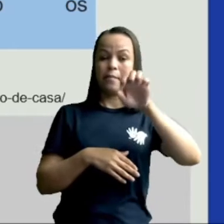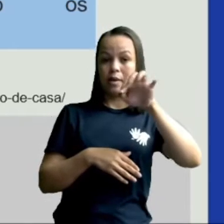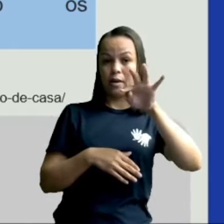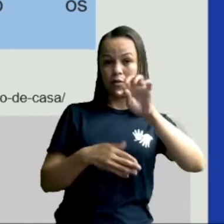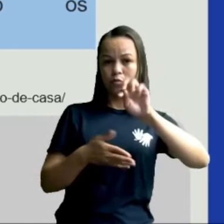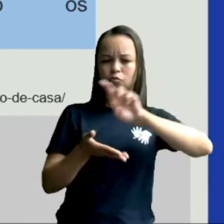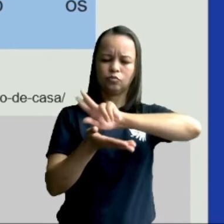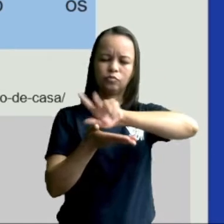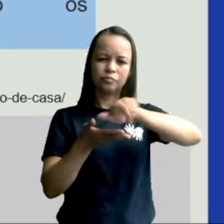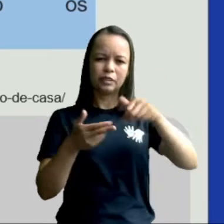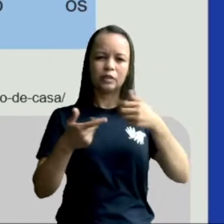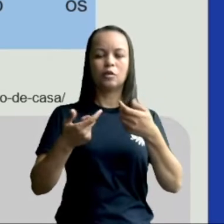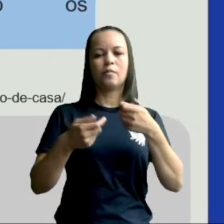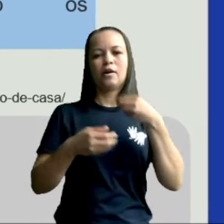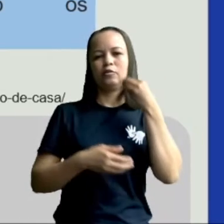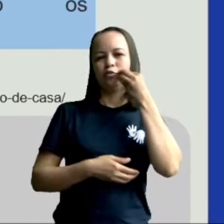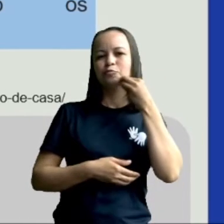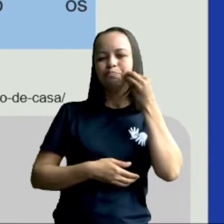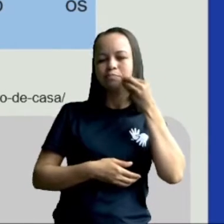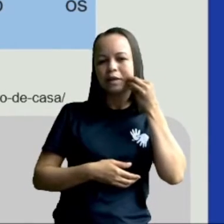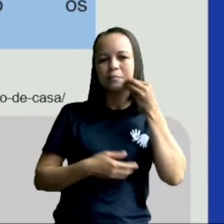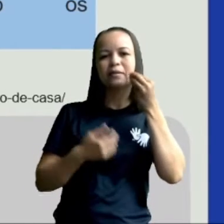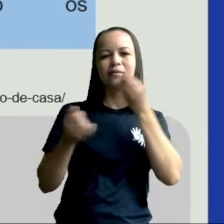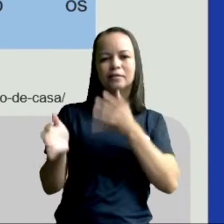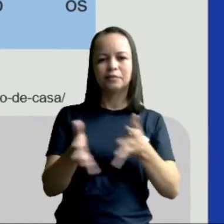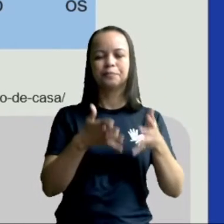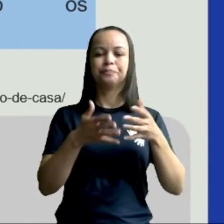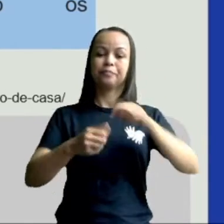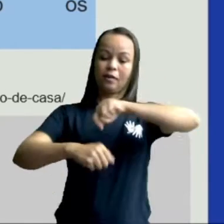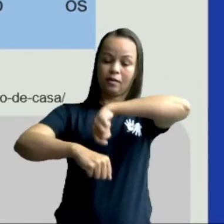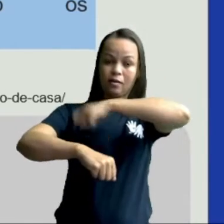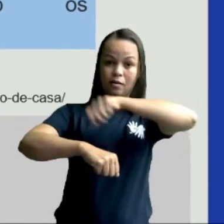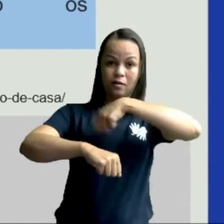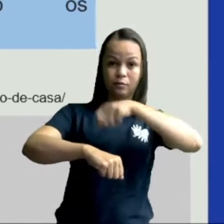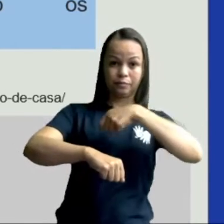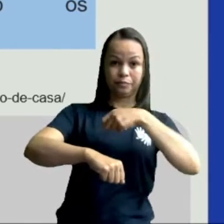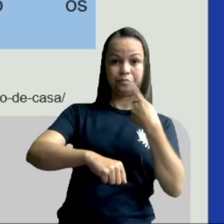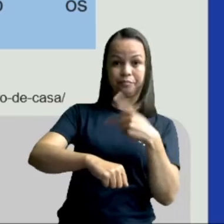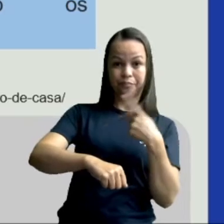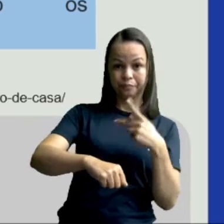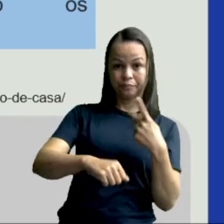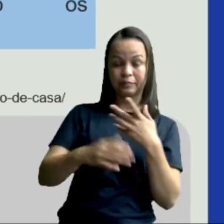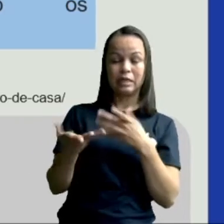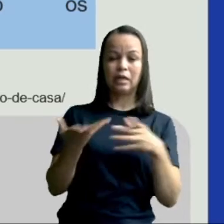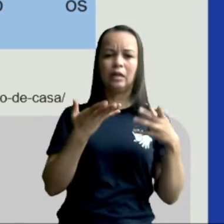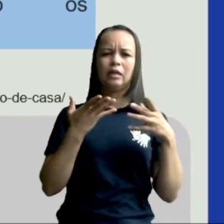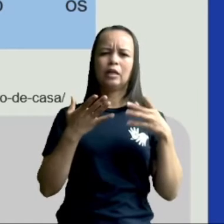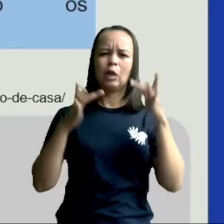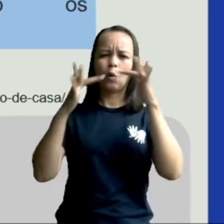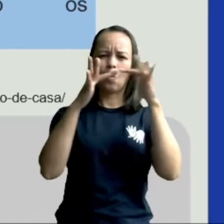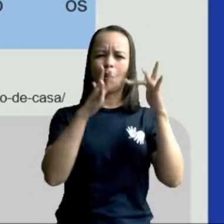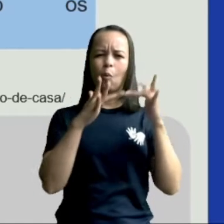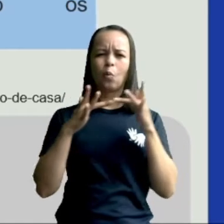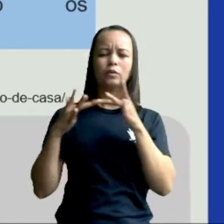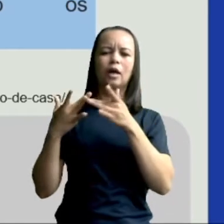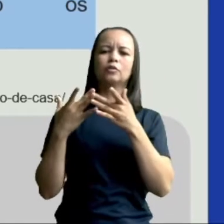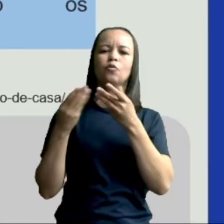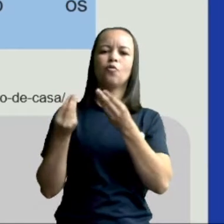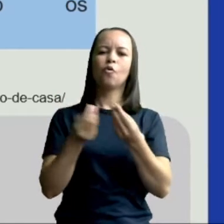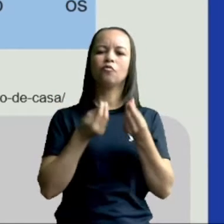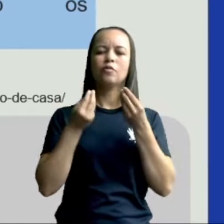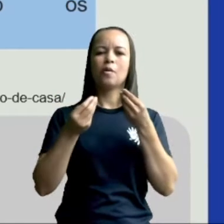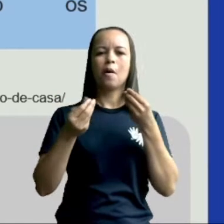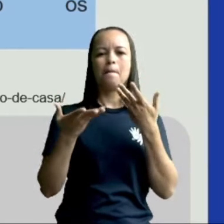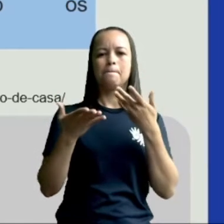para nossas experimentações. Na cozinha, entramos em contato com uma forma